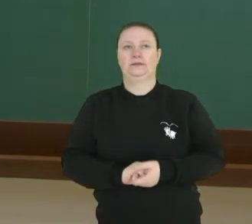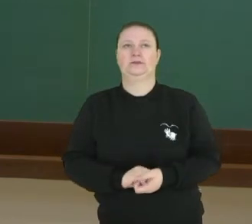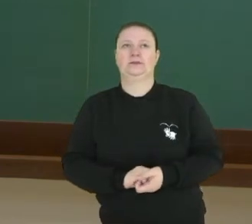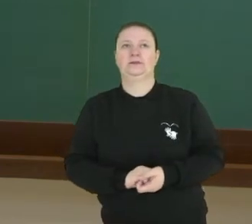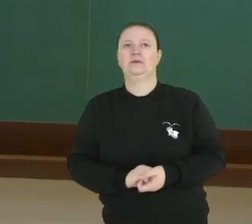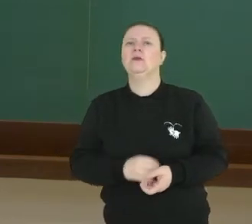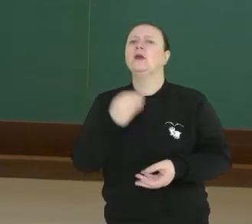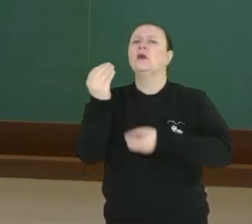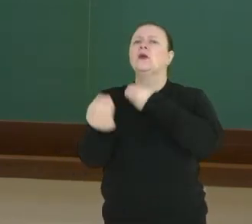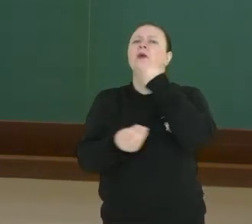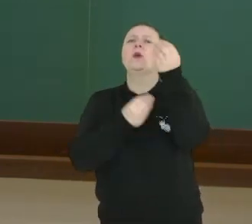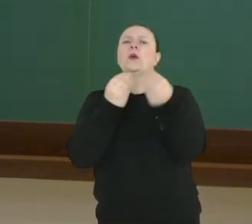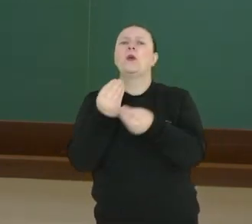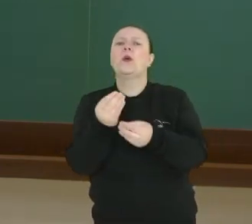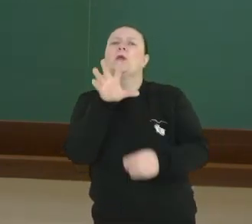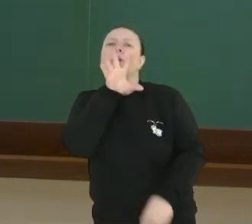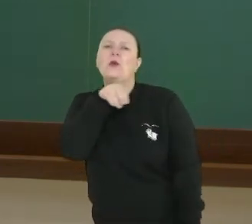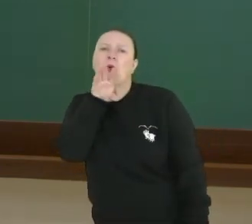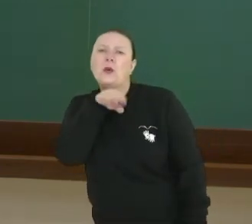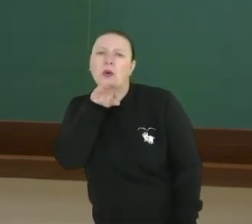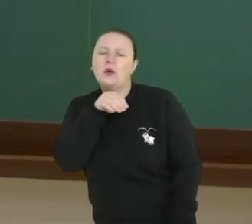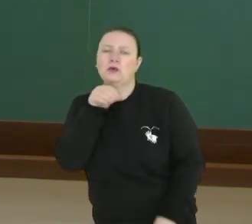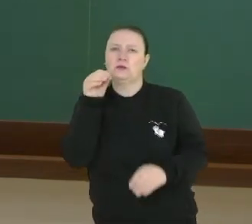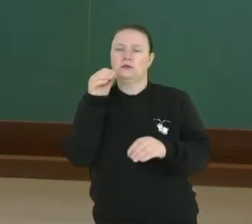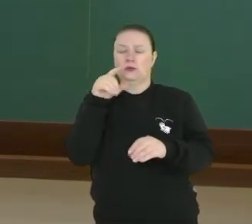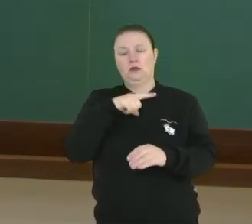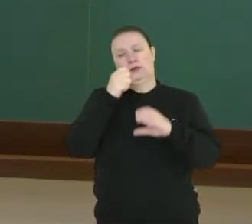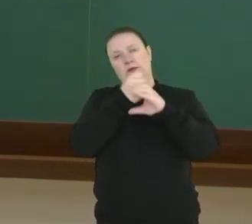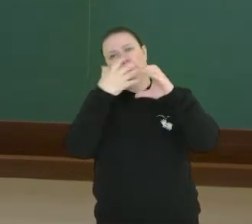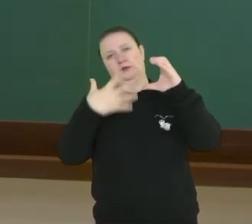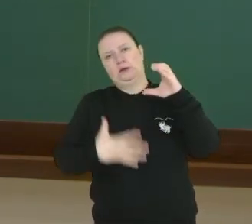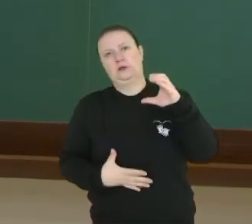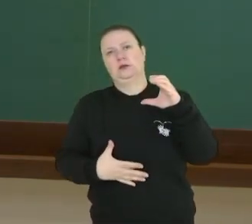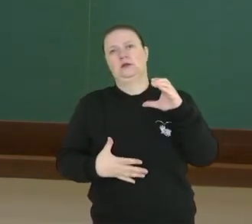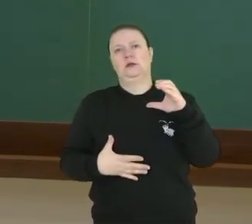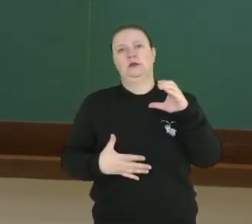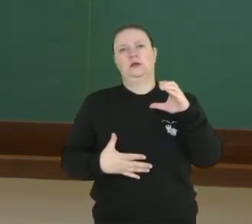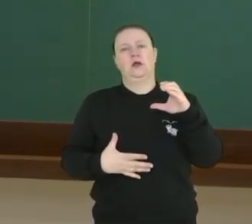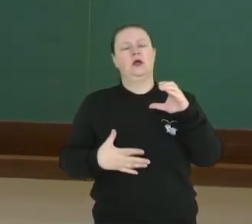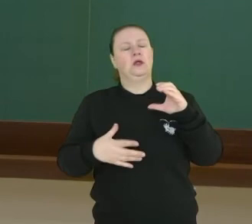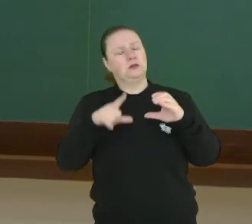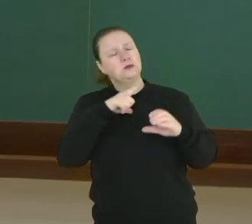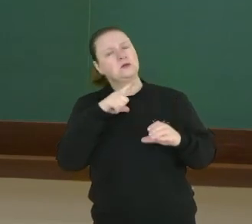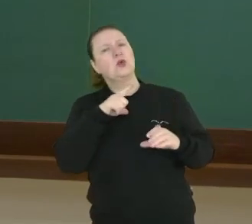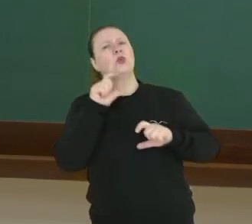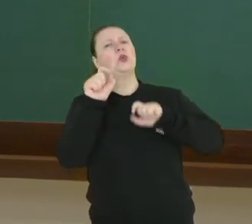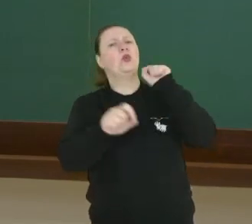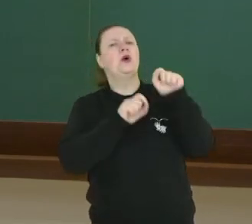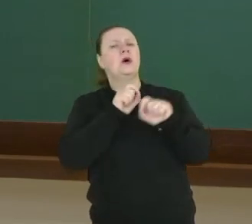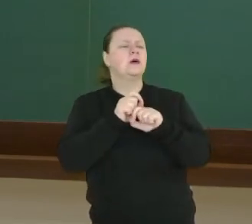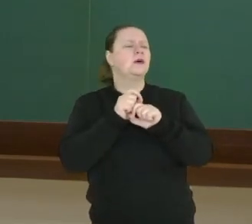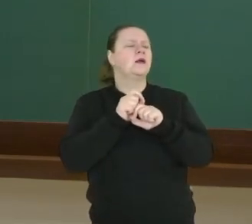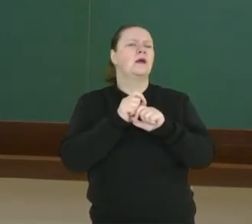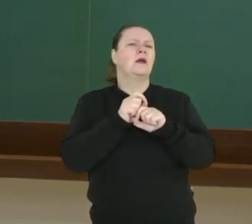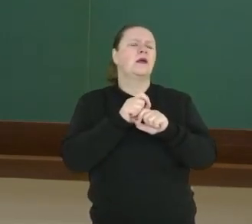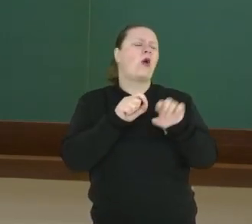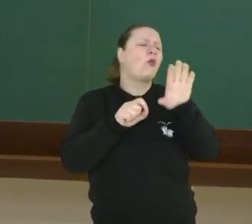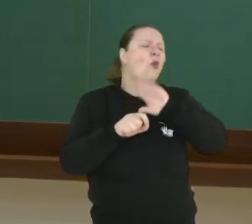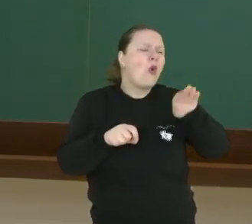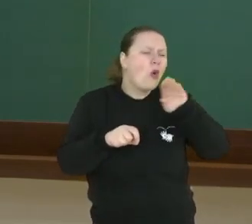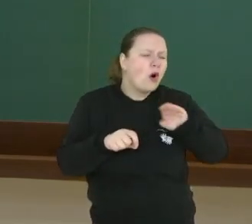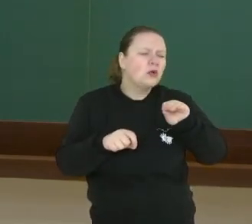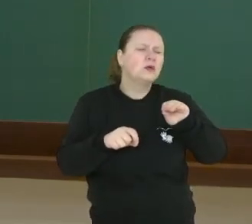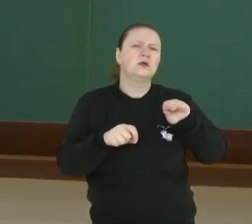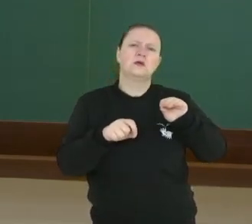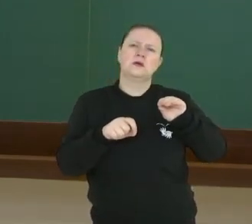Como que é o texto oral? Então, algumas características do texto oral. É mais fluido, variável, Depende muito do contexto que